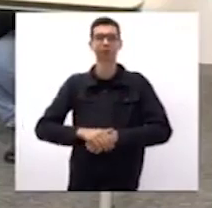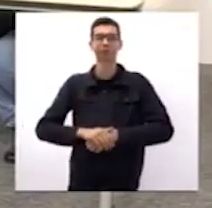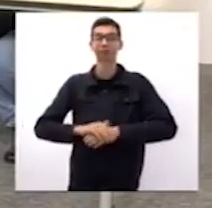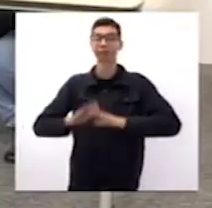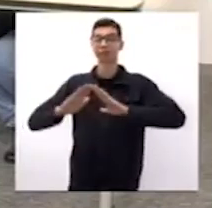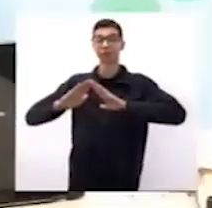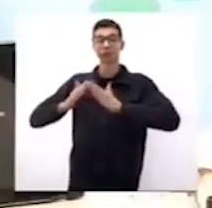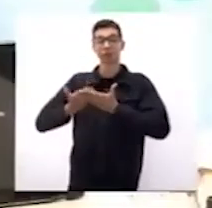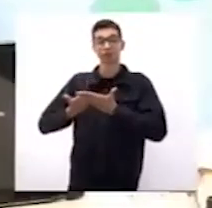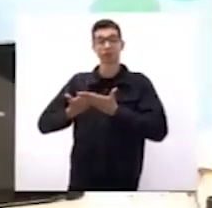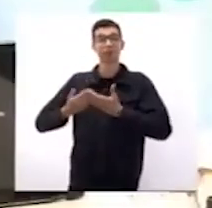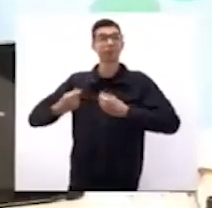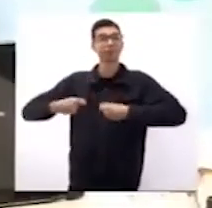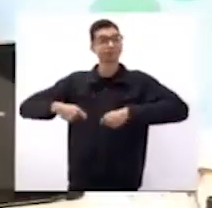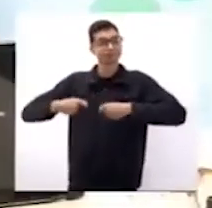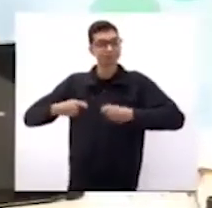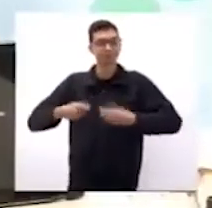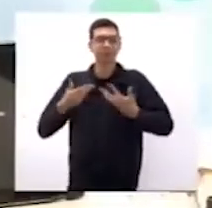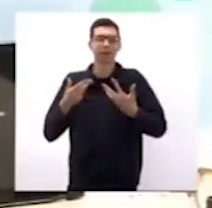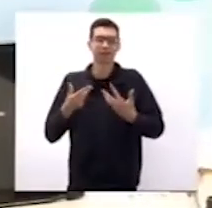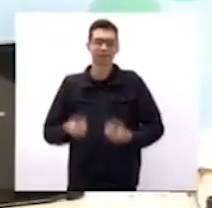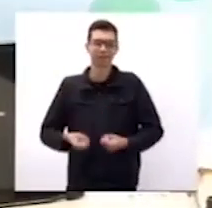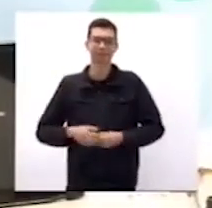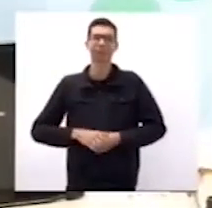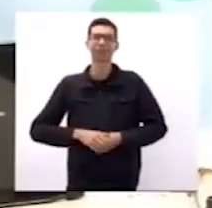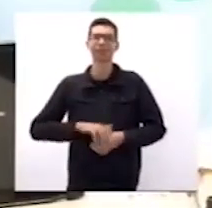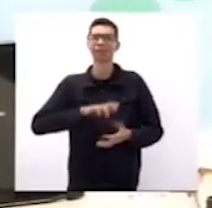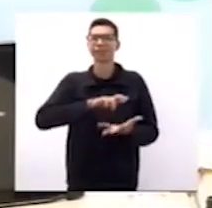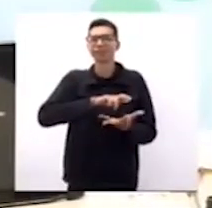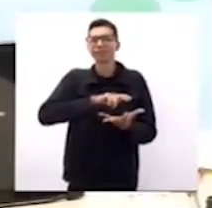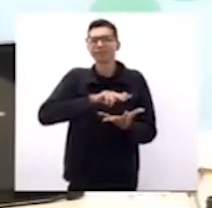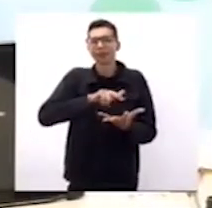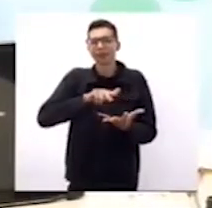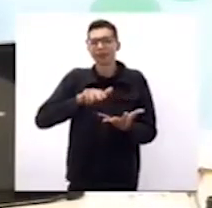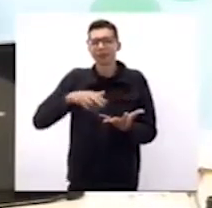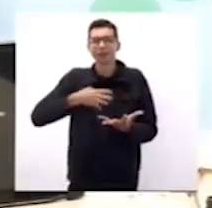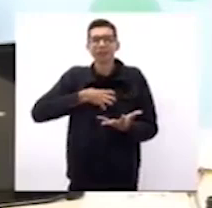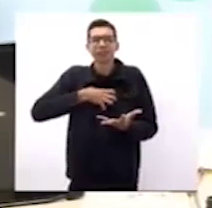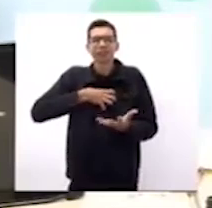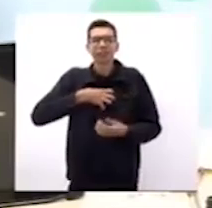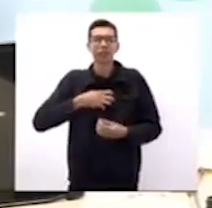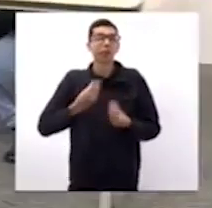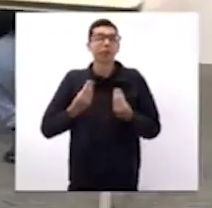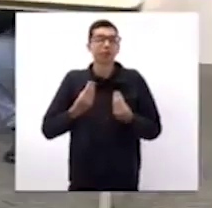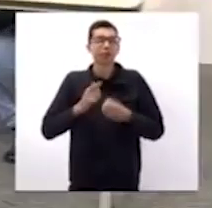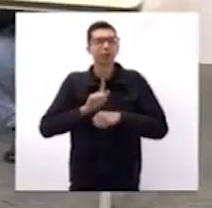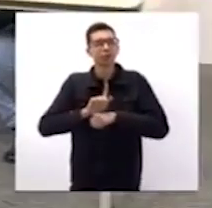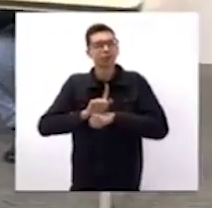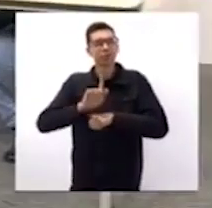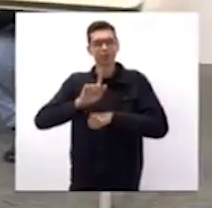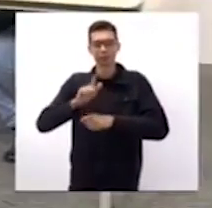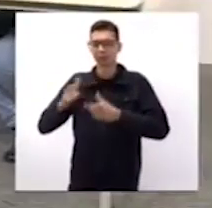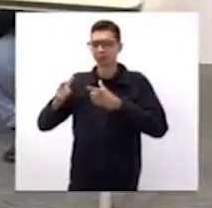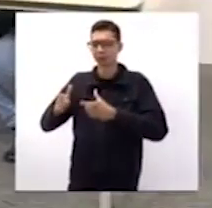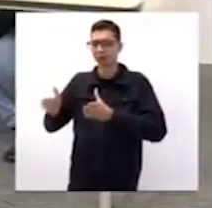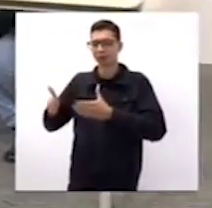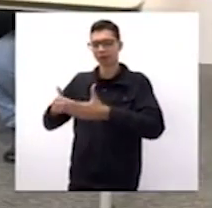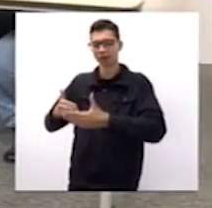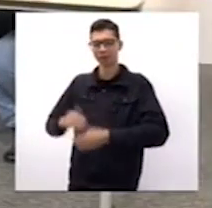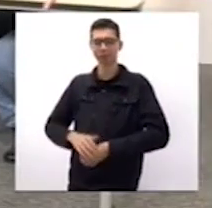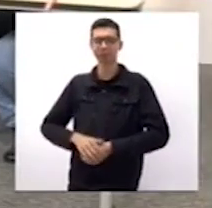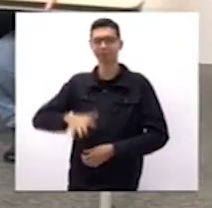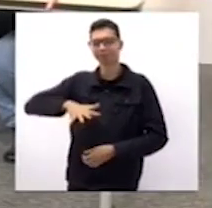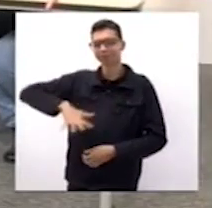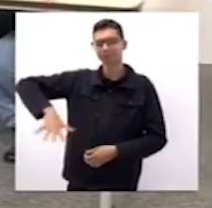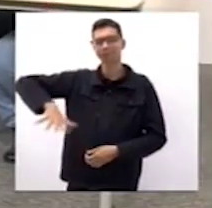compartilhar também essas diversas concepções aí de gestão de ambiente, né? Quando a gente pensa em gestão de